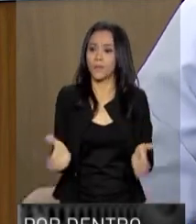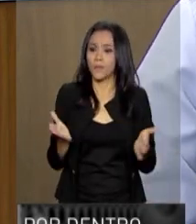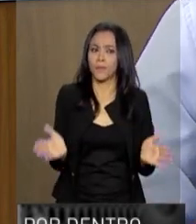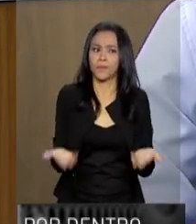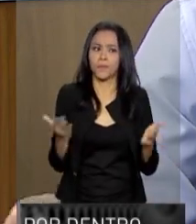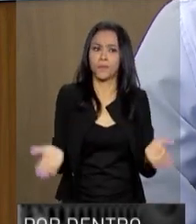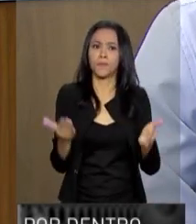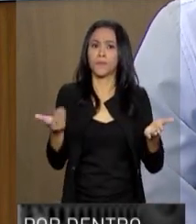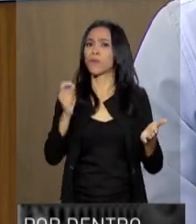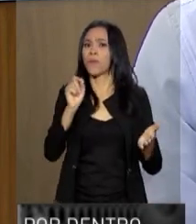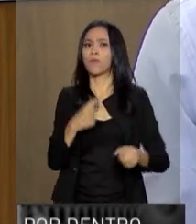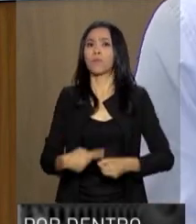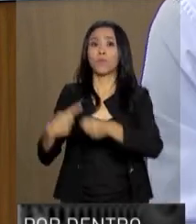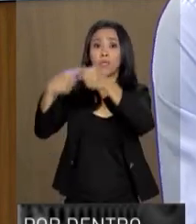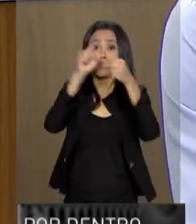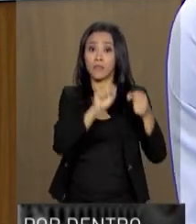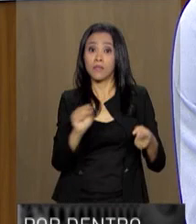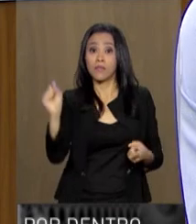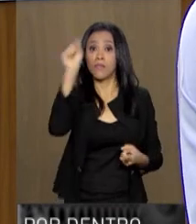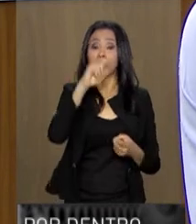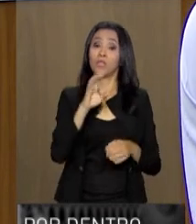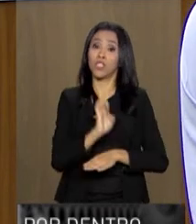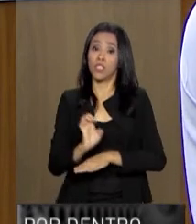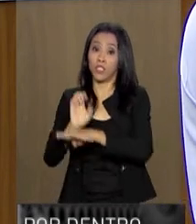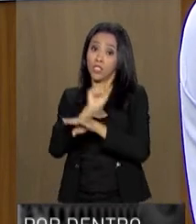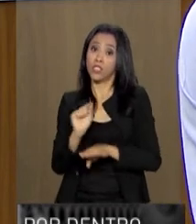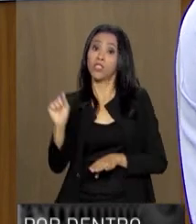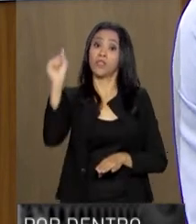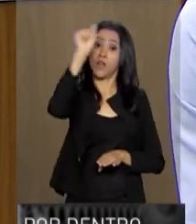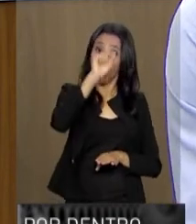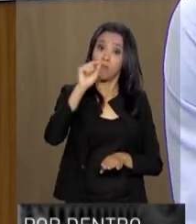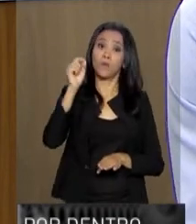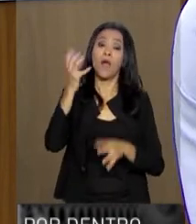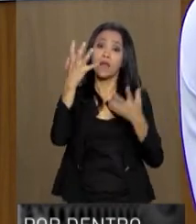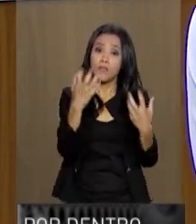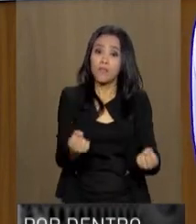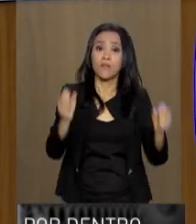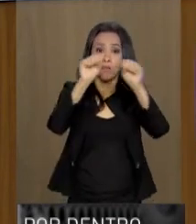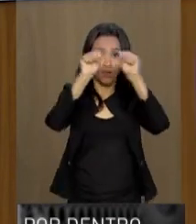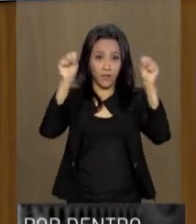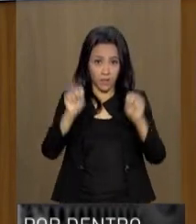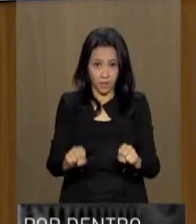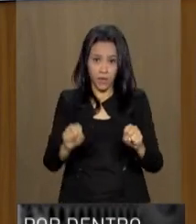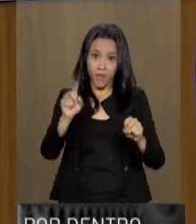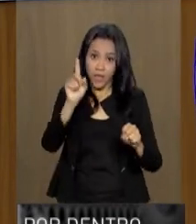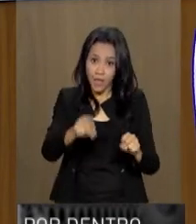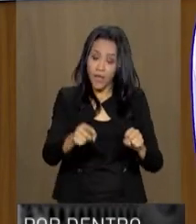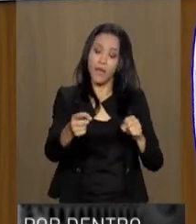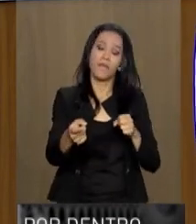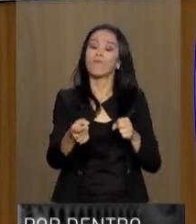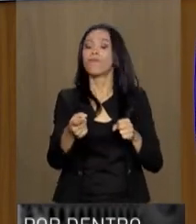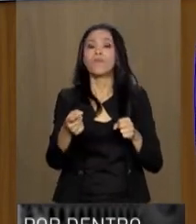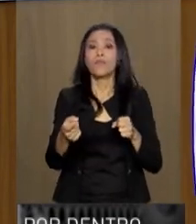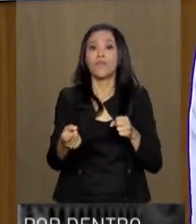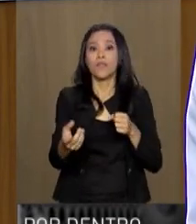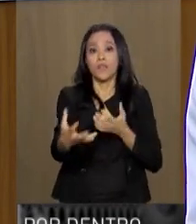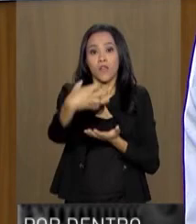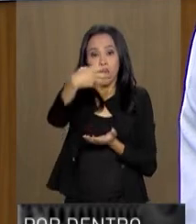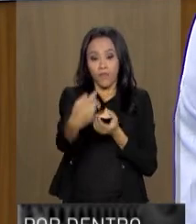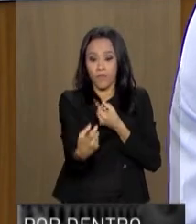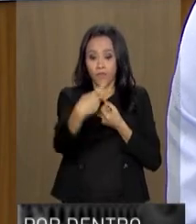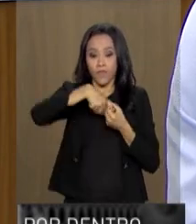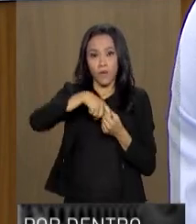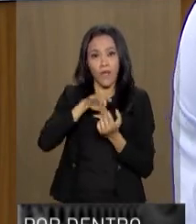municípios estados e implante o sistema nacional de juventude com órgãos de juventude ou seja secretaria de